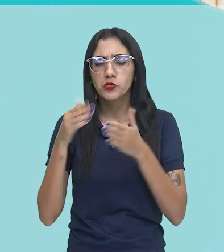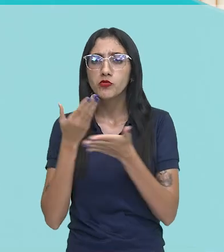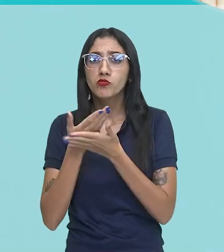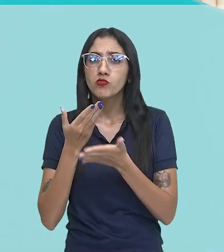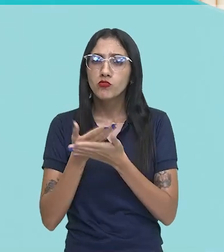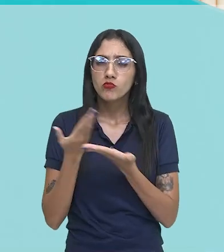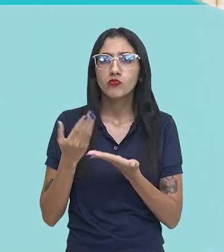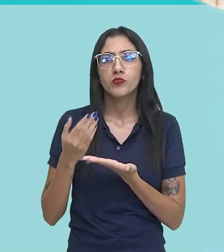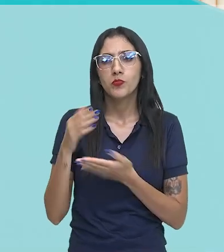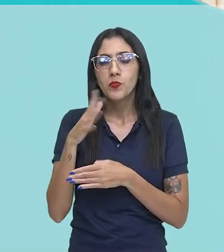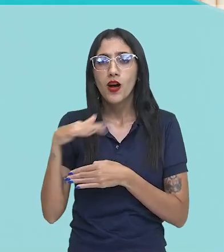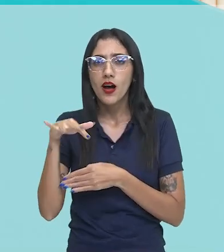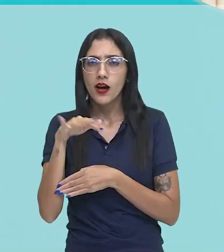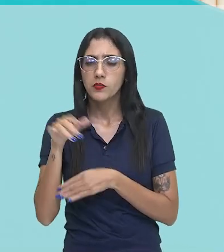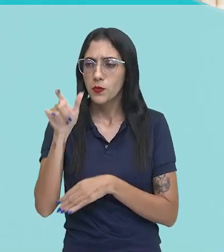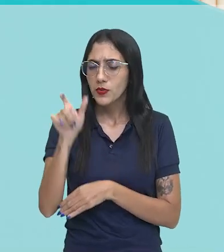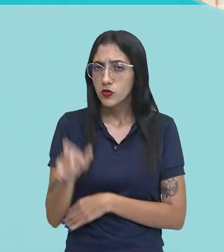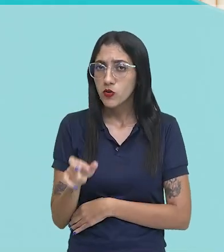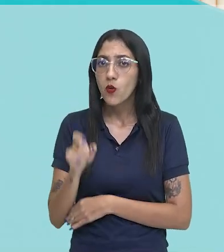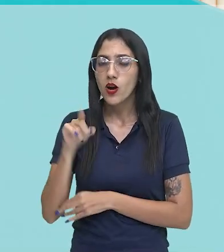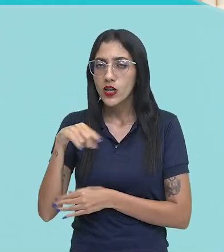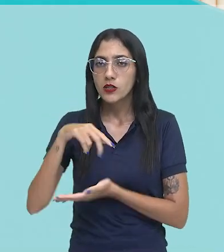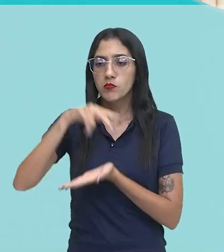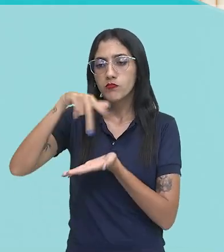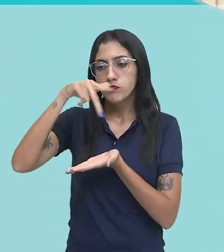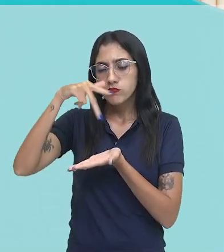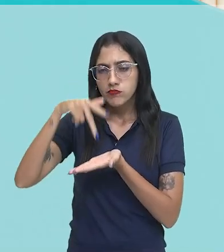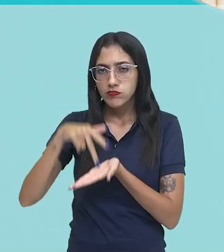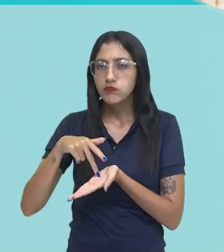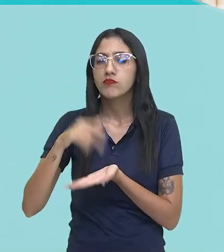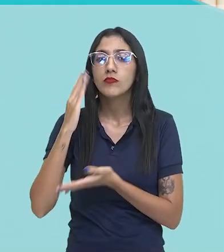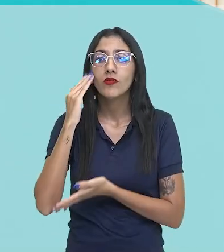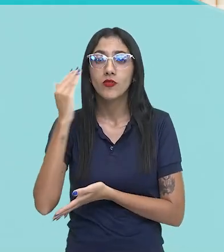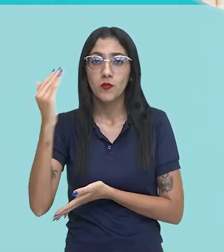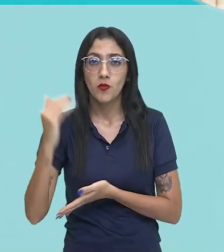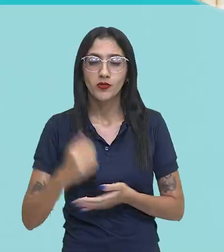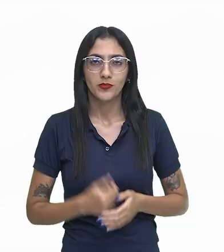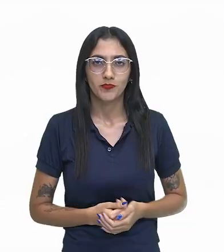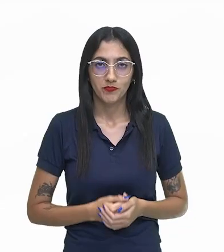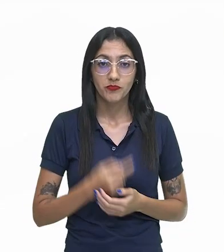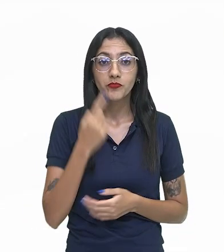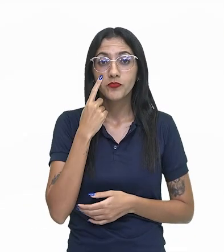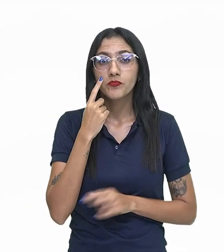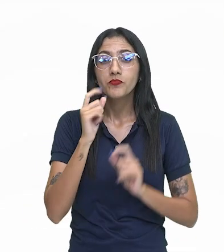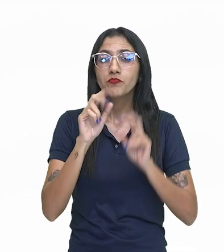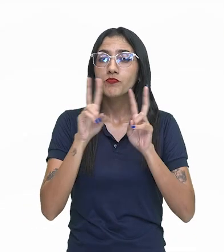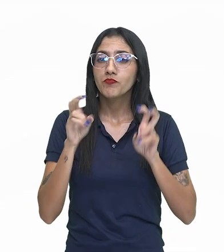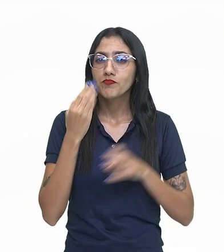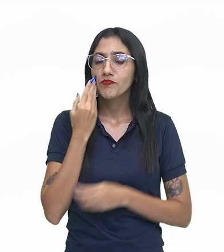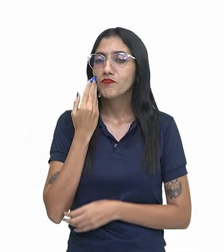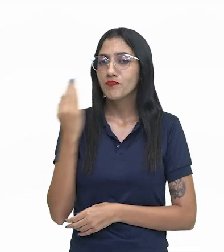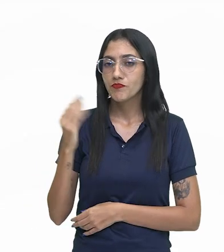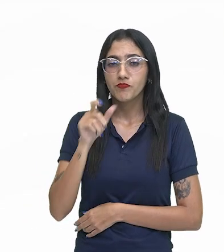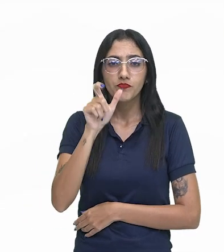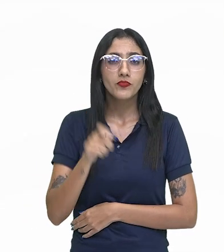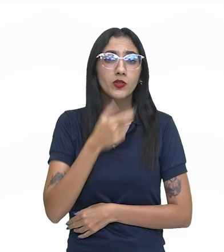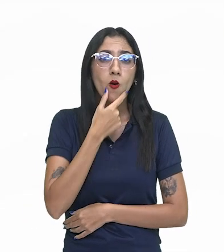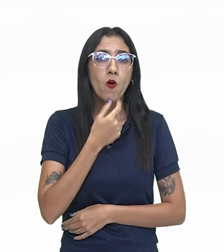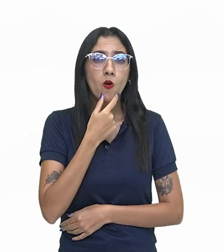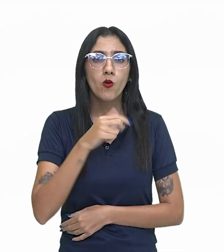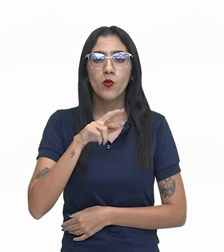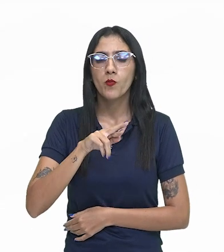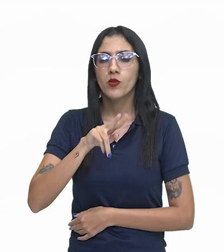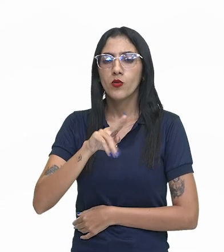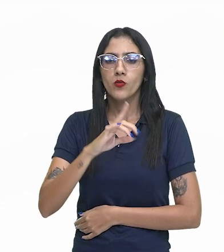assim, né? Um pesquisador que também era um bailarino. Vamos lembrar o que nós falamos sobre ele? O bailarino húngaro Rudolf